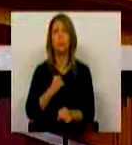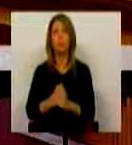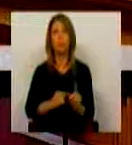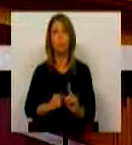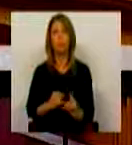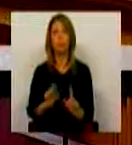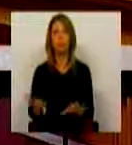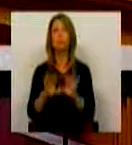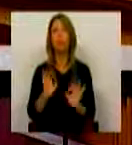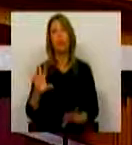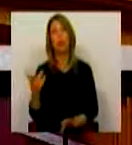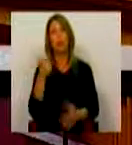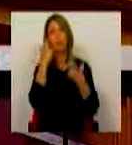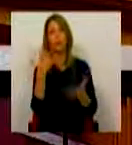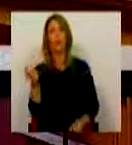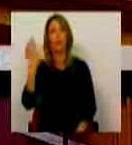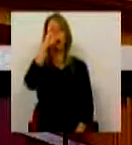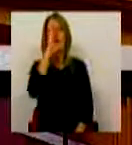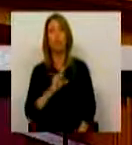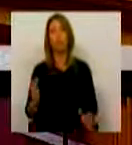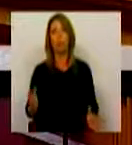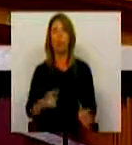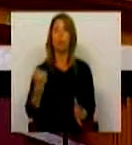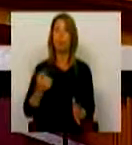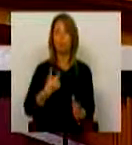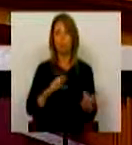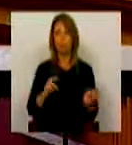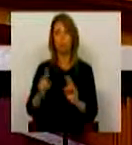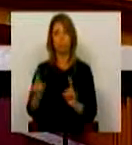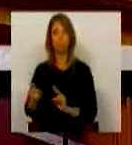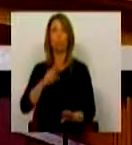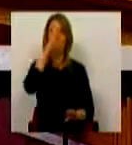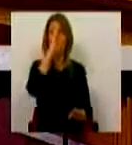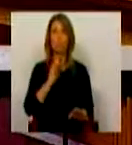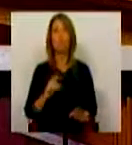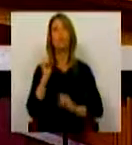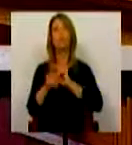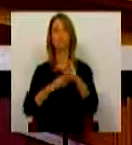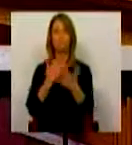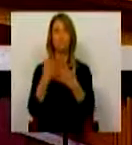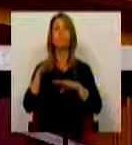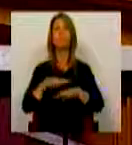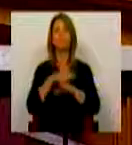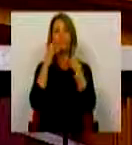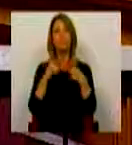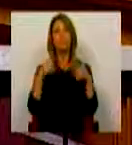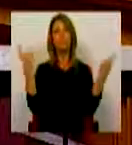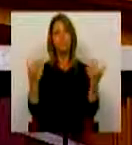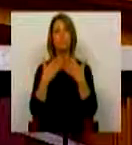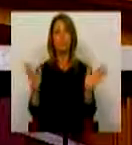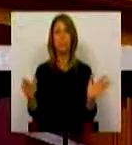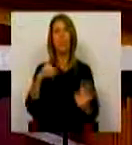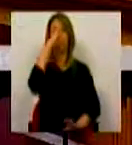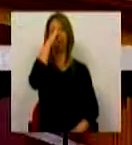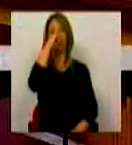como aconteceu com o governo do PSD e do CDS. Exatamente. Para nós, reforma do Estado é modernizar a administração pública, é abrir lojas de cidadão,